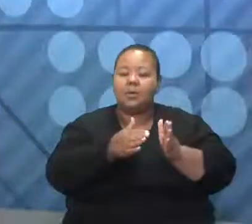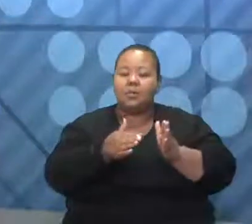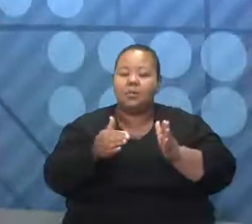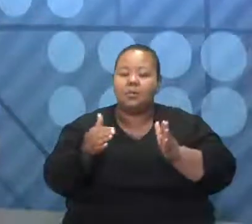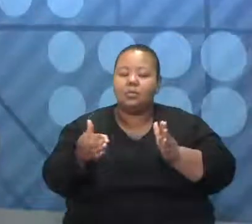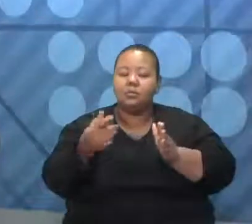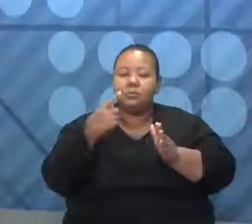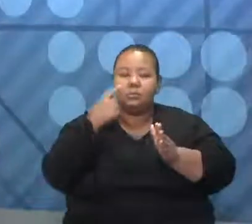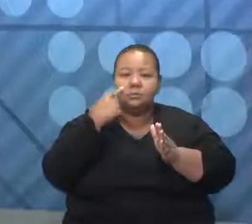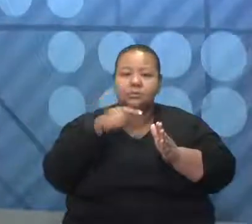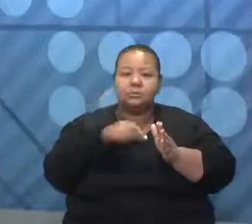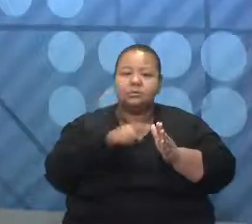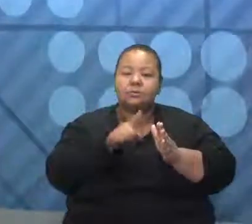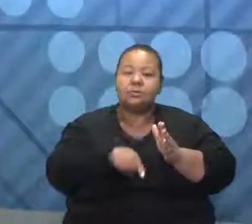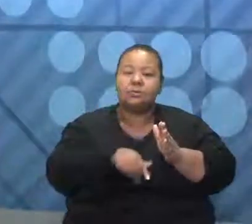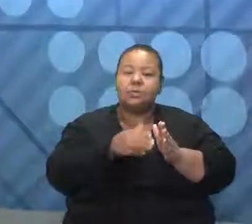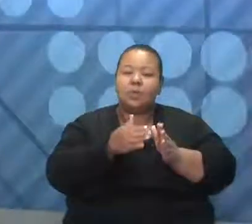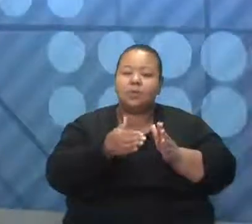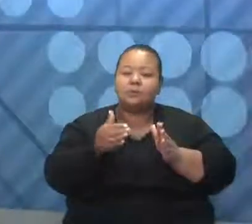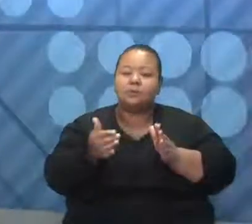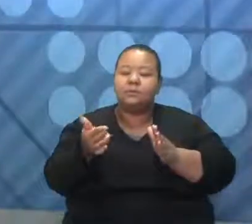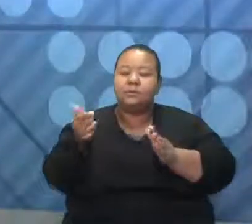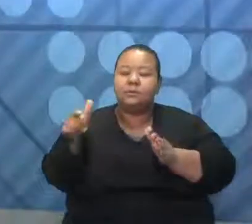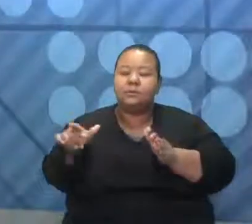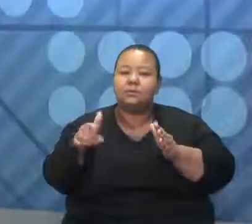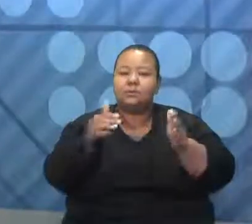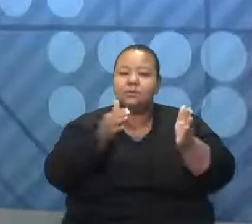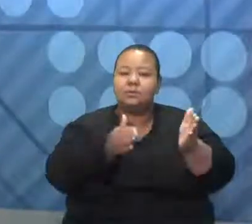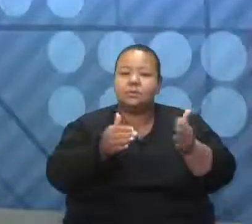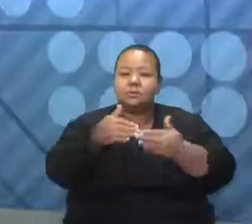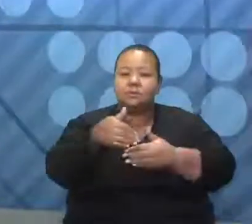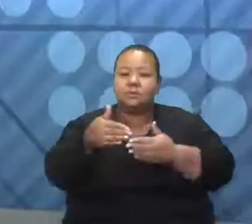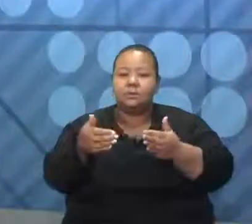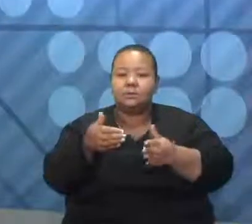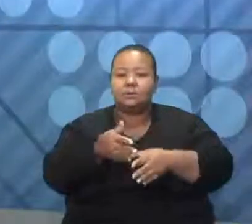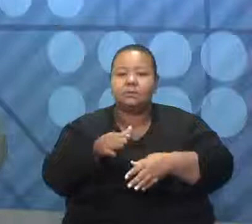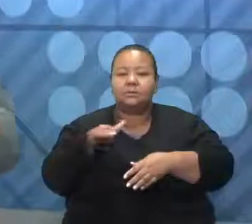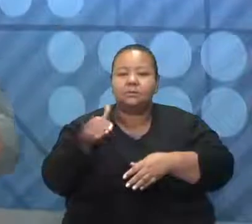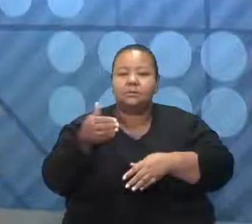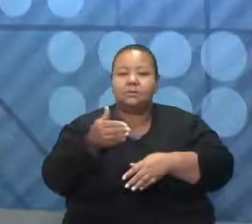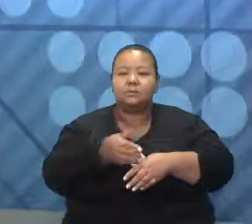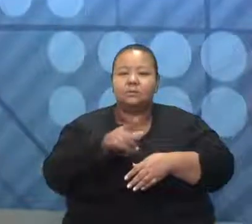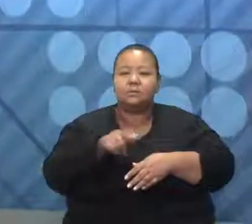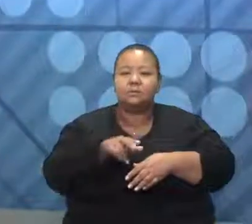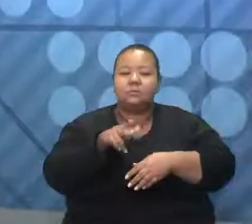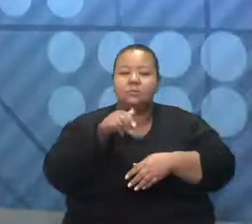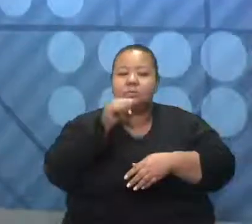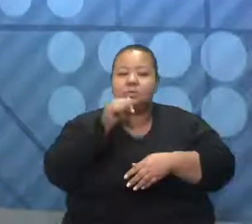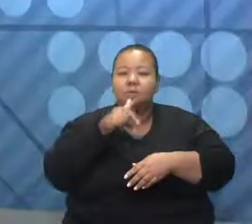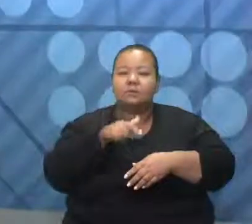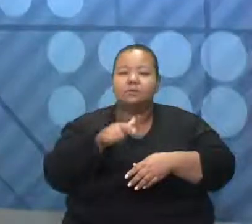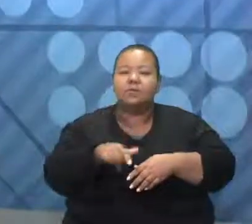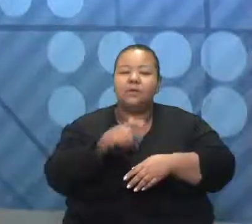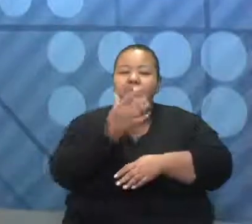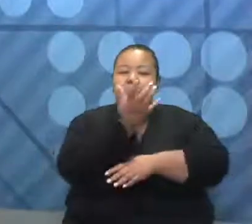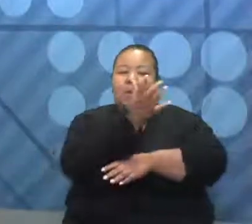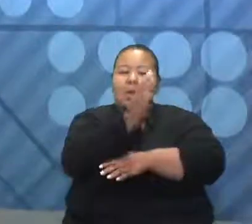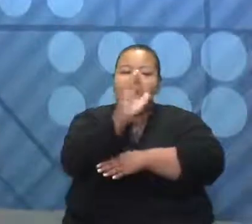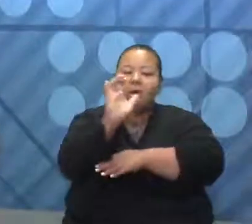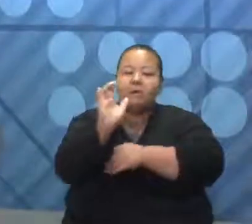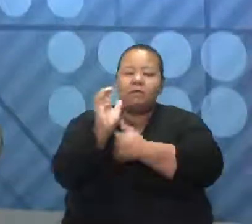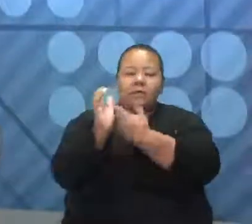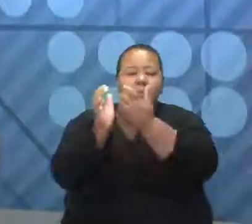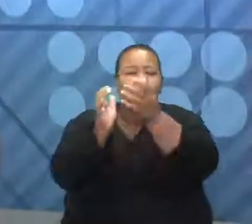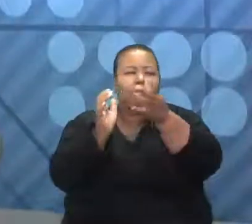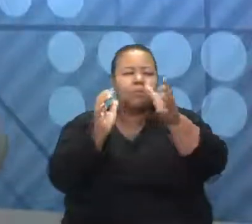vou deixar isso bem claro, ele é uma consequência das outras áreas. Então, seria como se eu tivesse uma árvore frondosa, que ela está